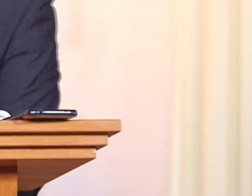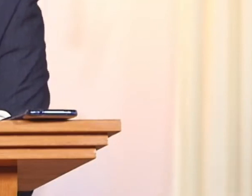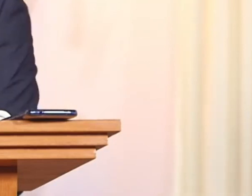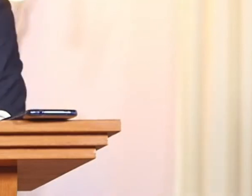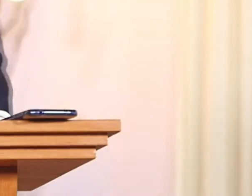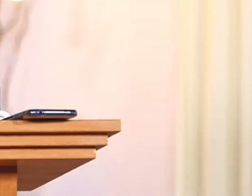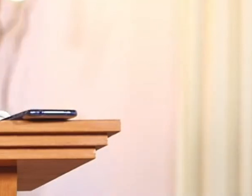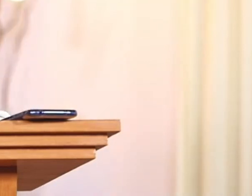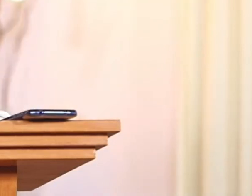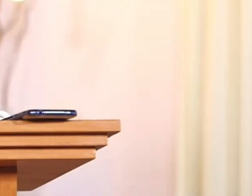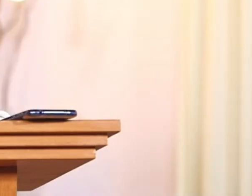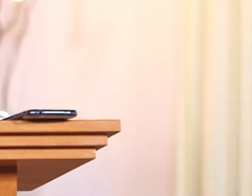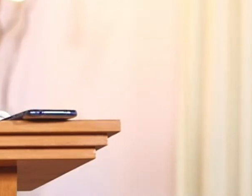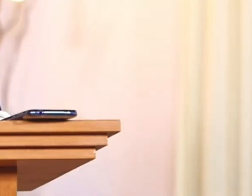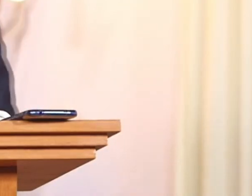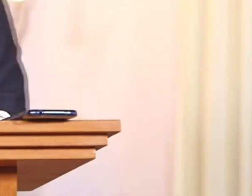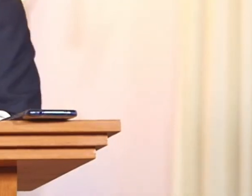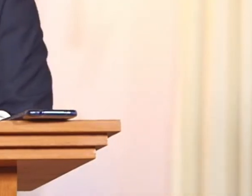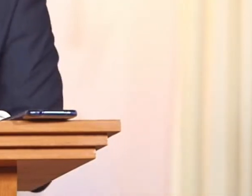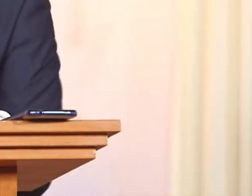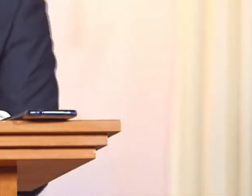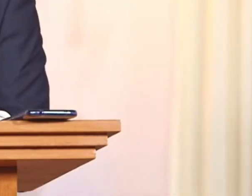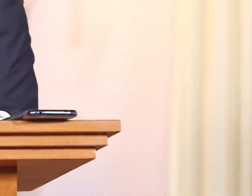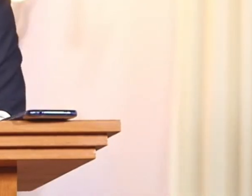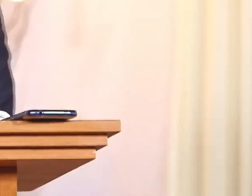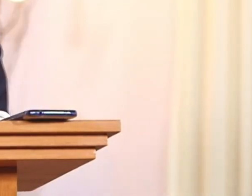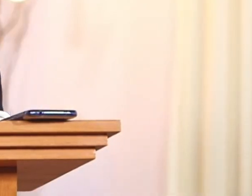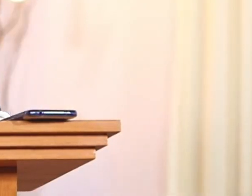Ah, meu irmão, meu amigo,